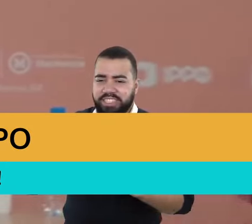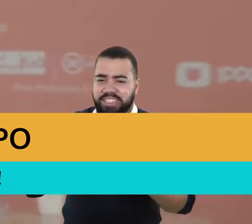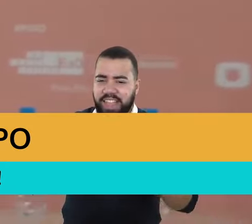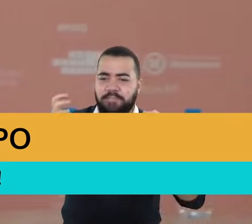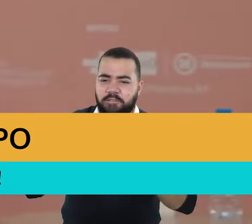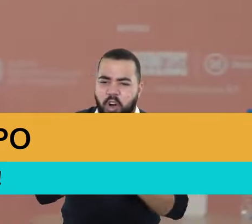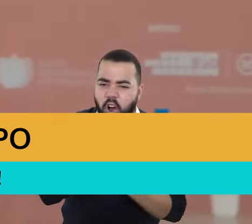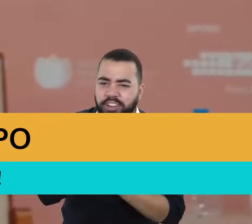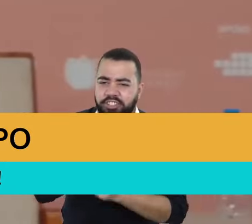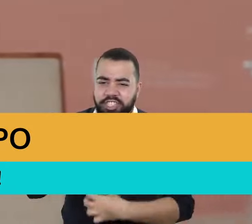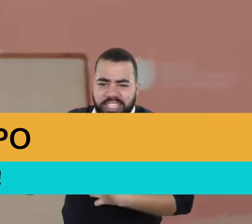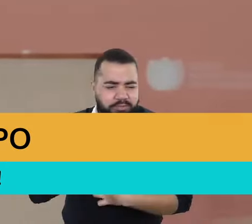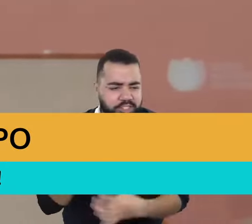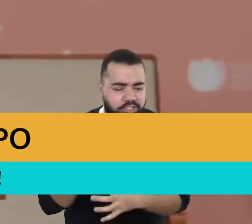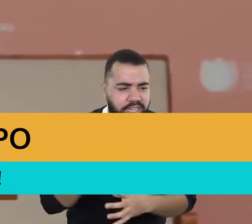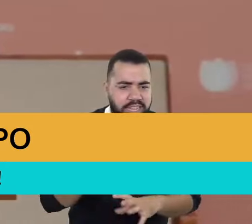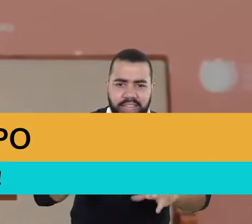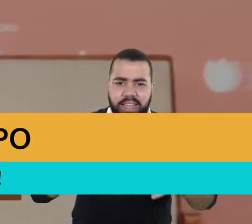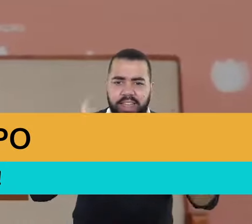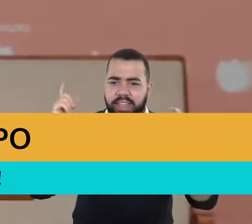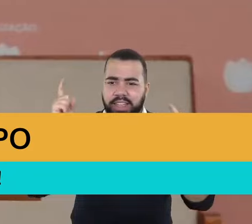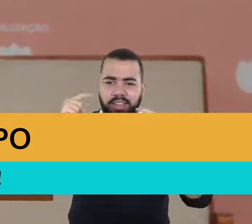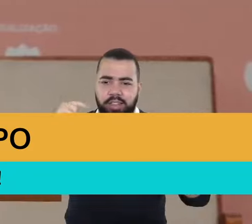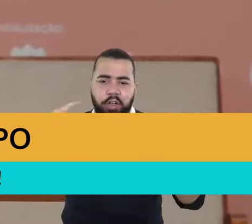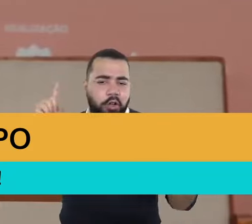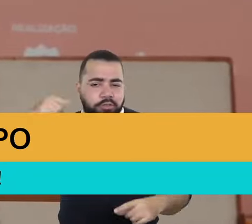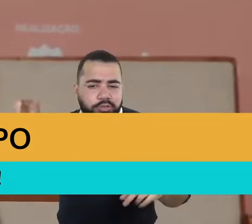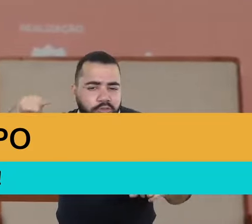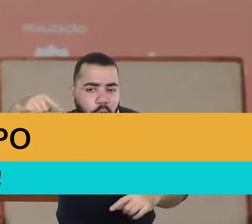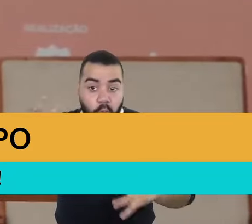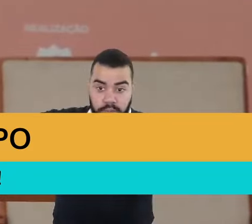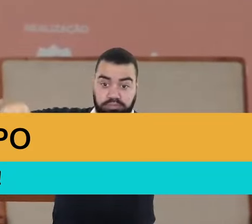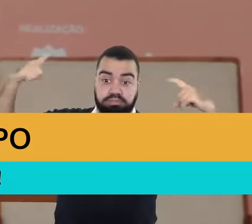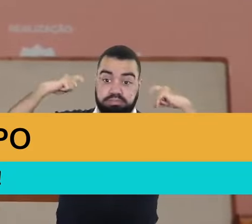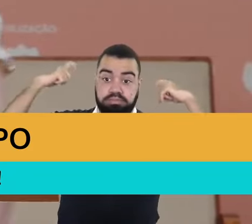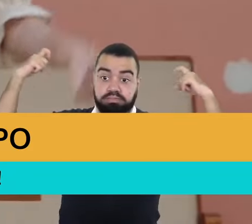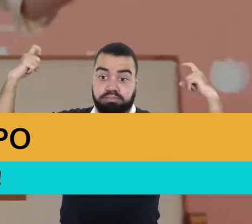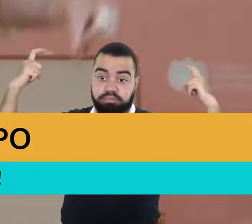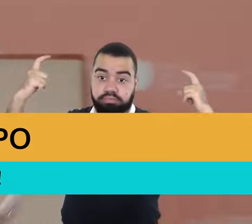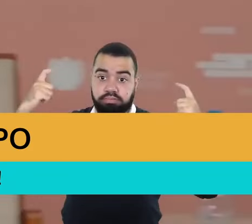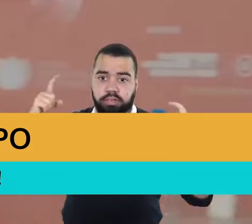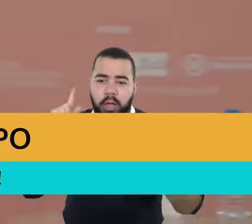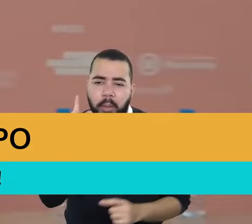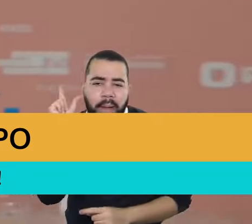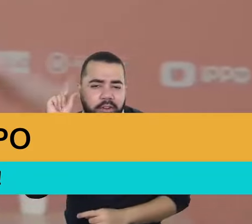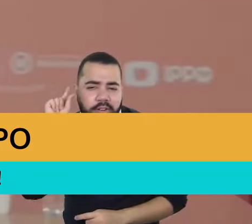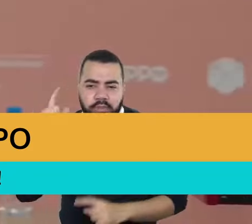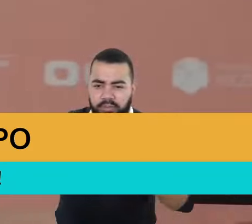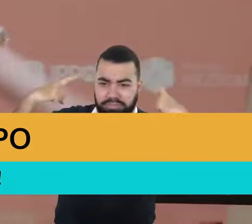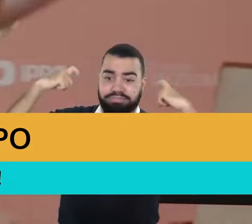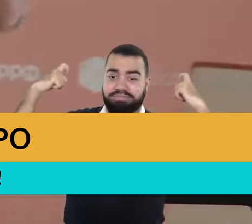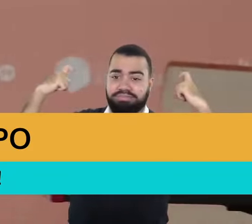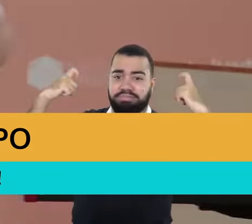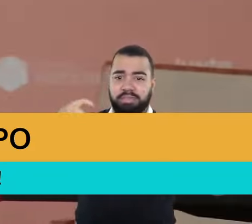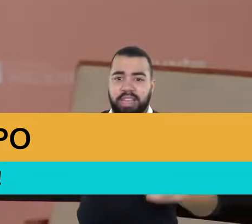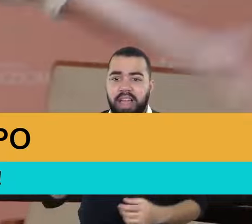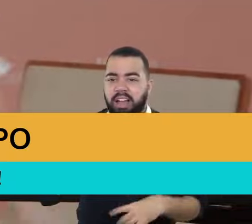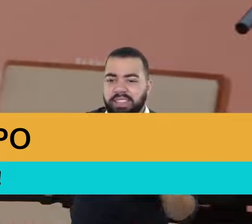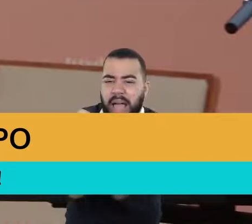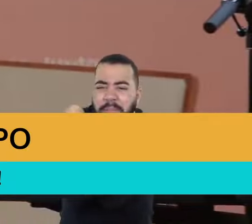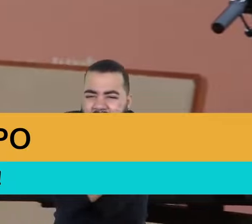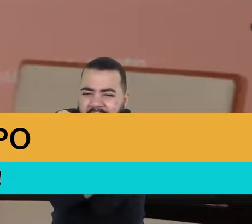muito afloradas. Então, tudo meu é muito, tudo que para os outros é in, para mim é nhão, né? Tudo que é um barulhinho, para mim é um barulhão, tudo que é um